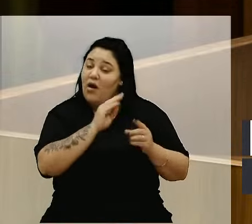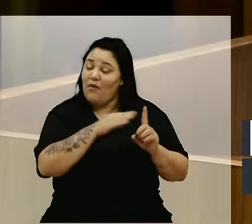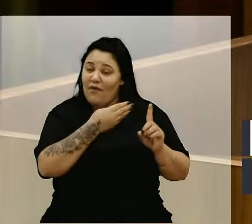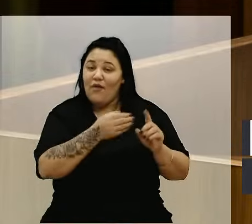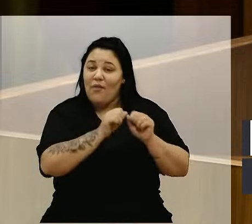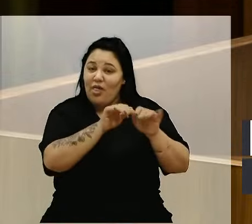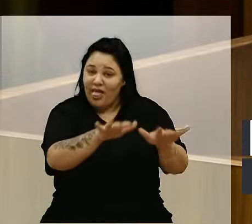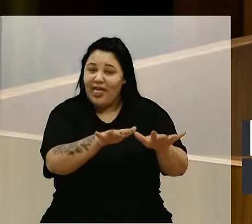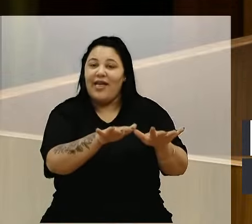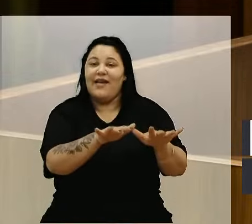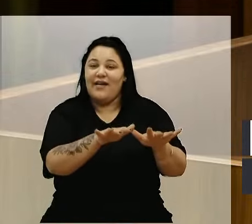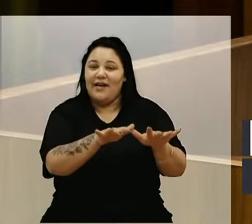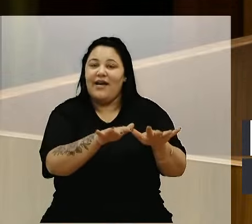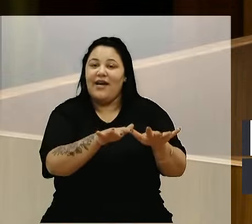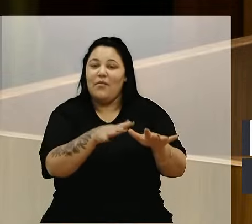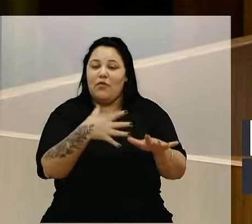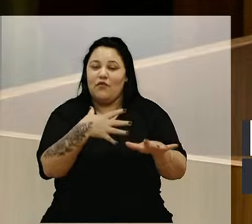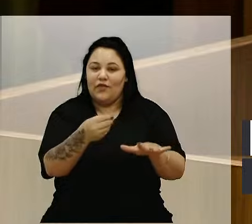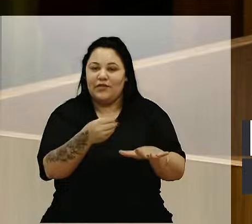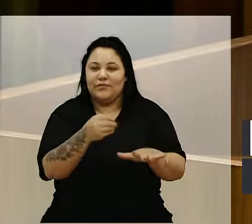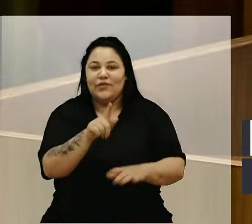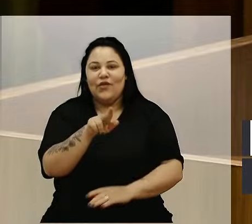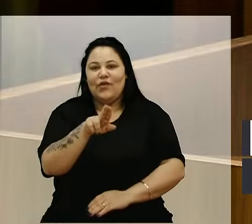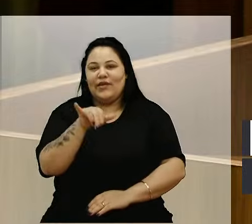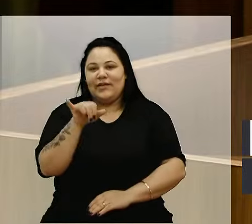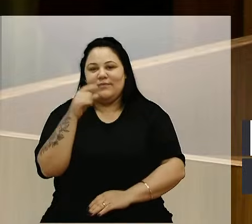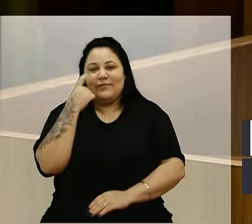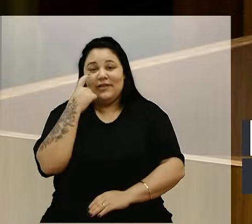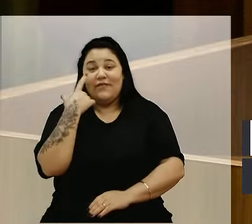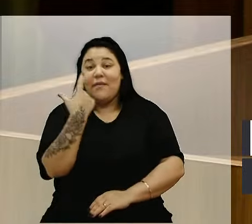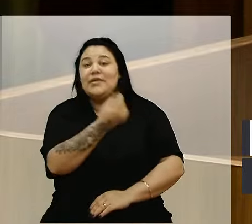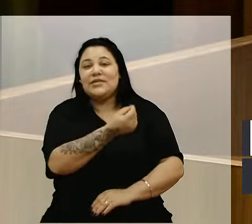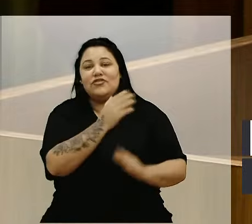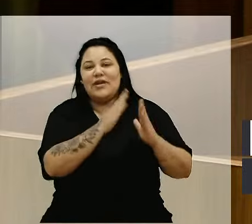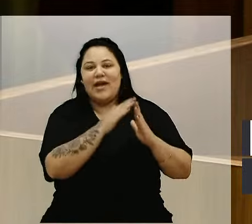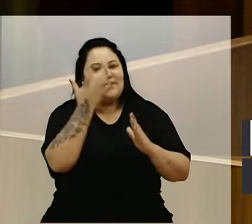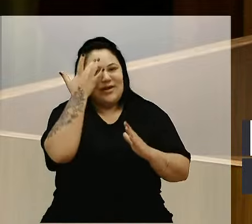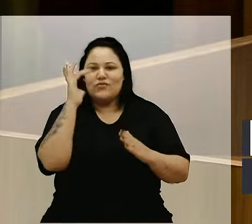vezes a viu sair de casa sem saber se voltaria.